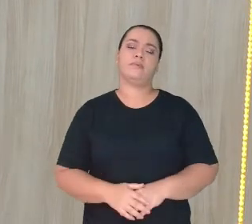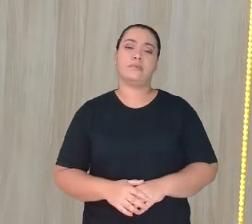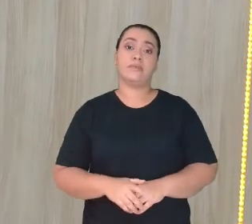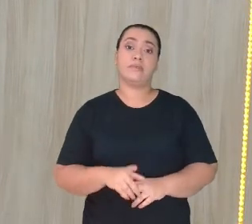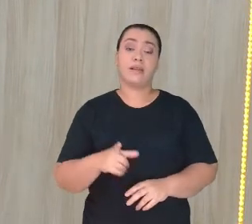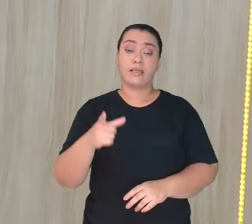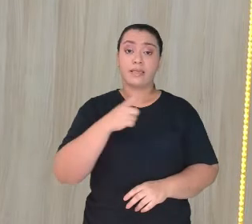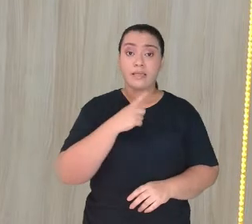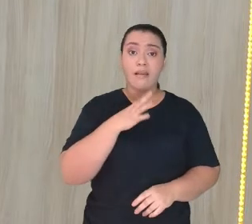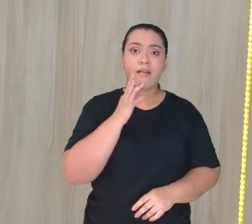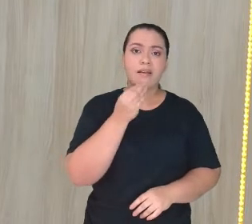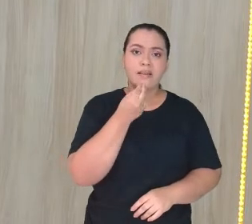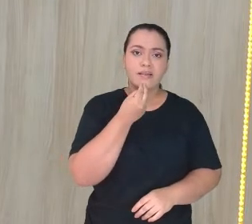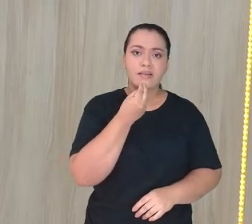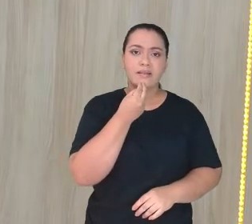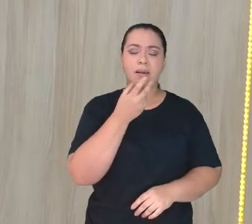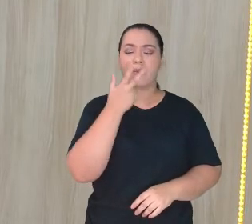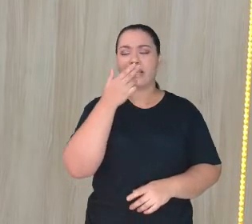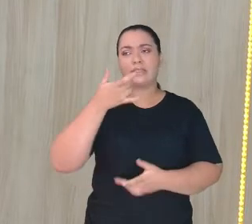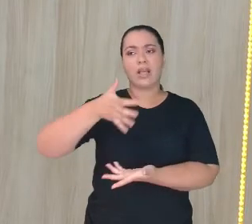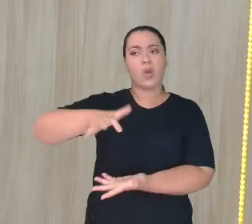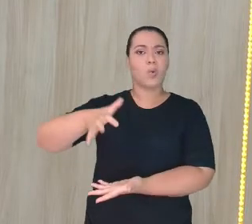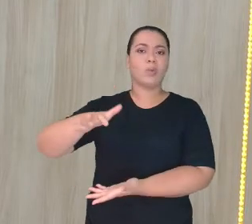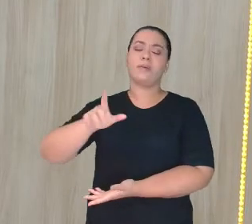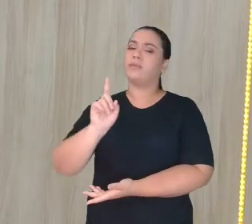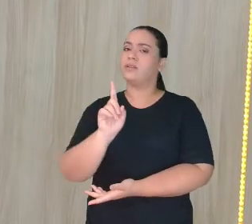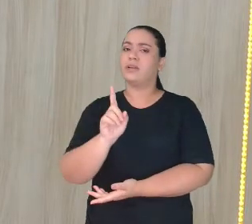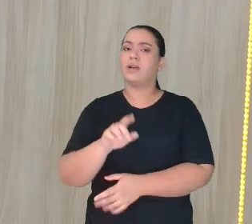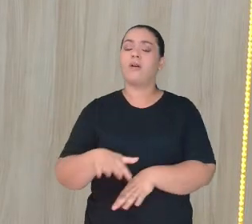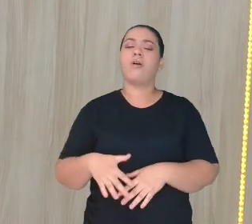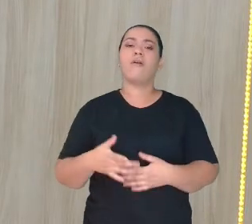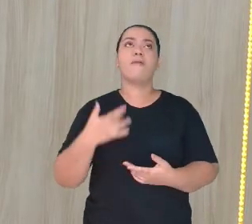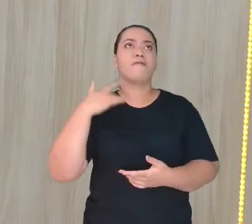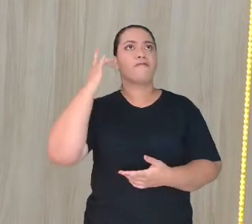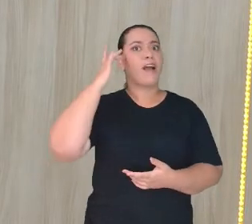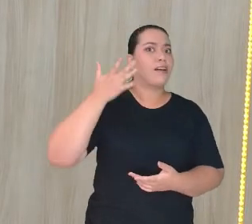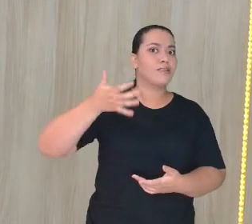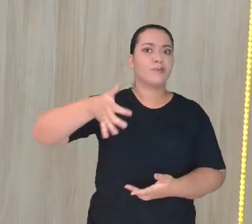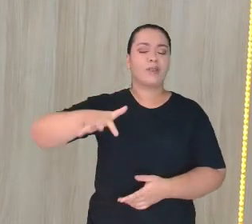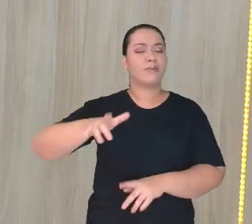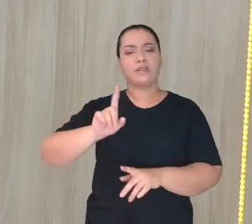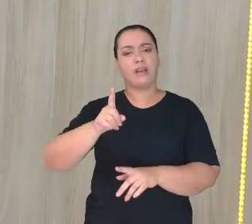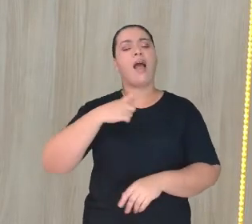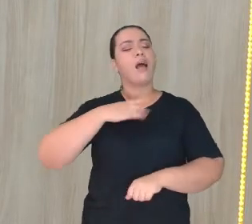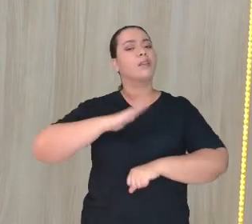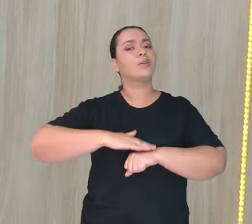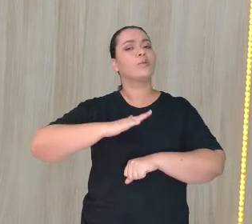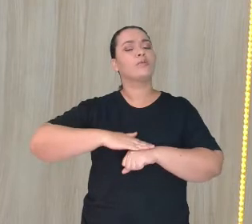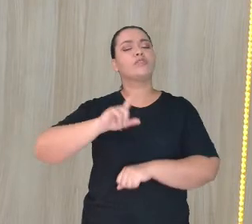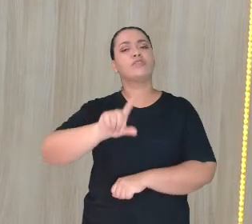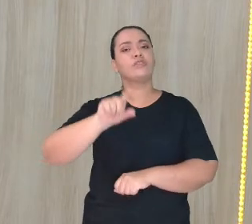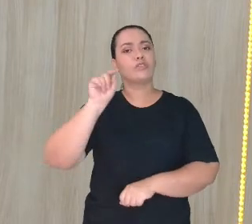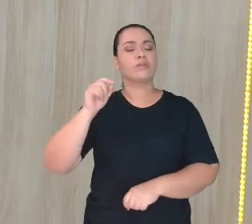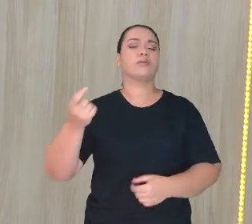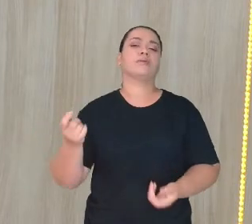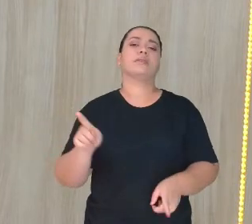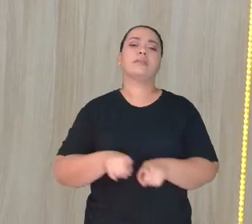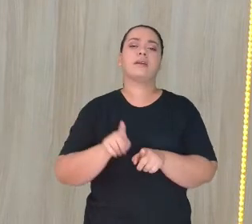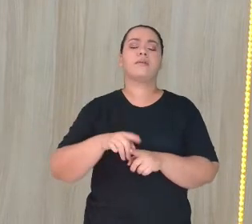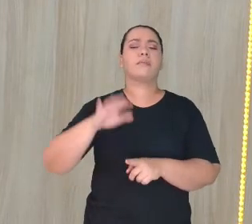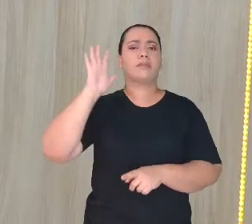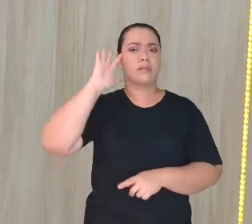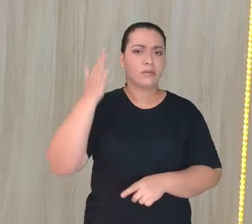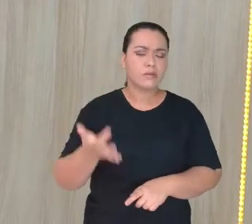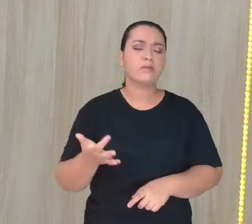gente tem conhecimento, a gente não é manipulado, ou a gente não é facilmente manipulado. A gente tem autonomia de escolha, autonomia de